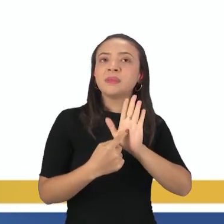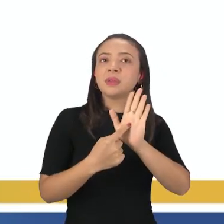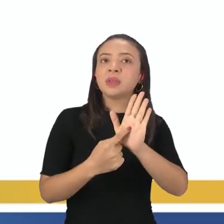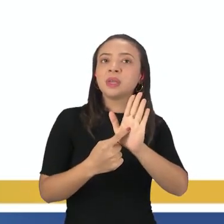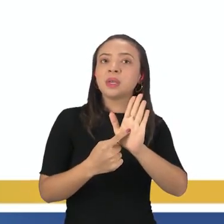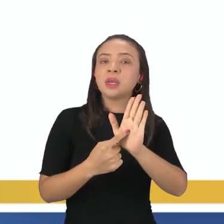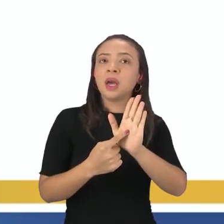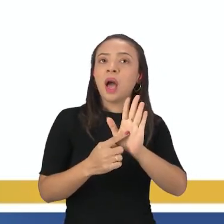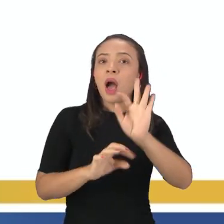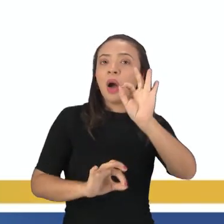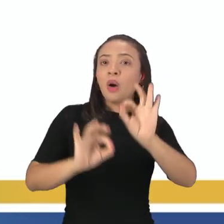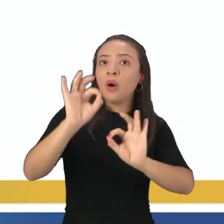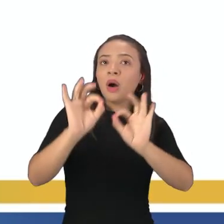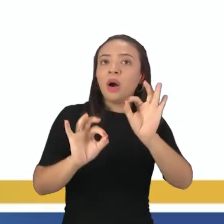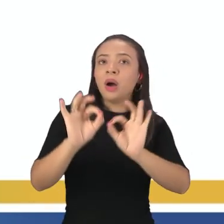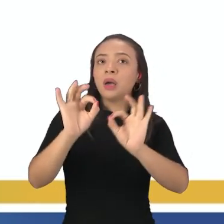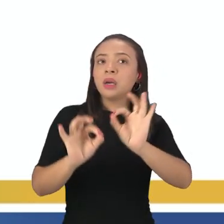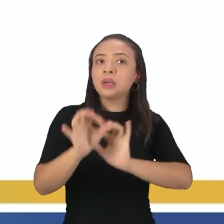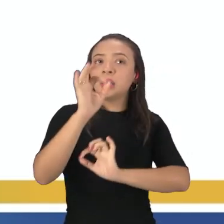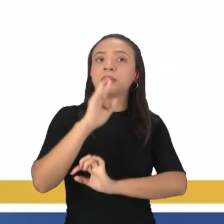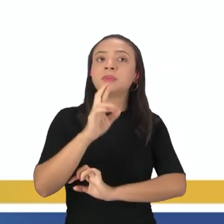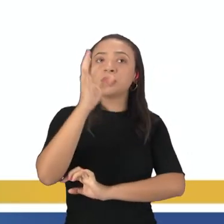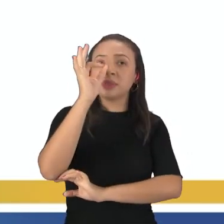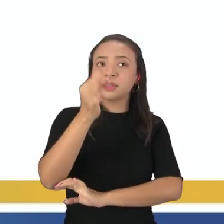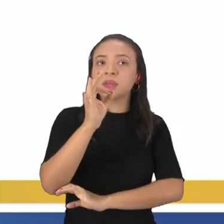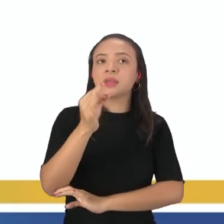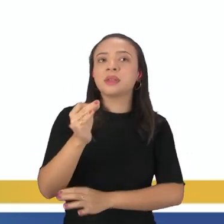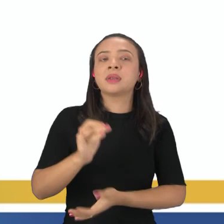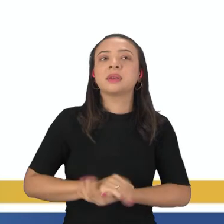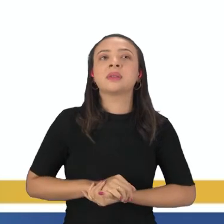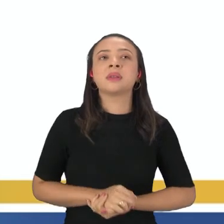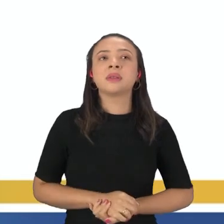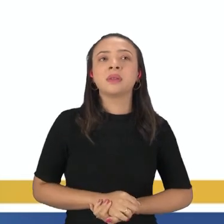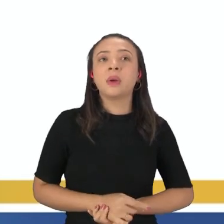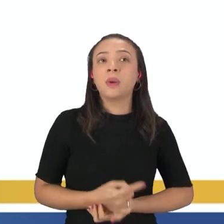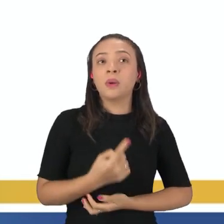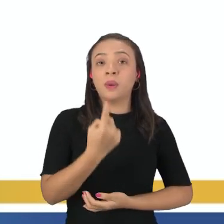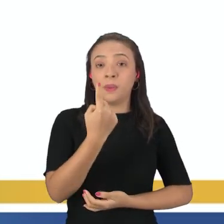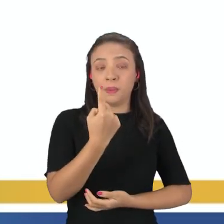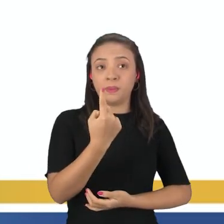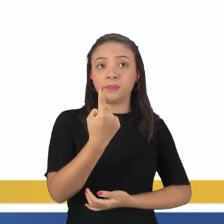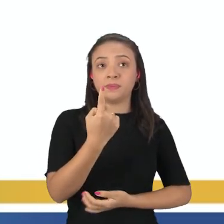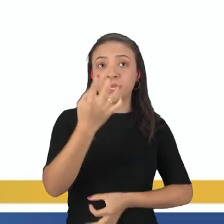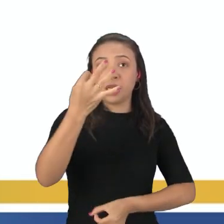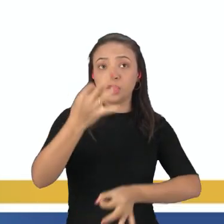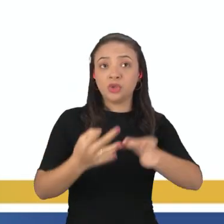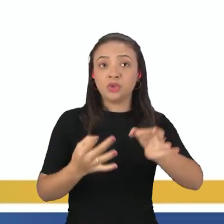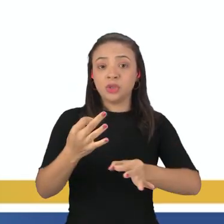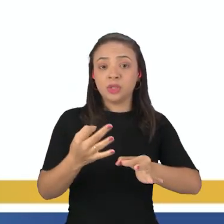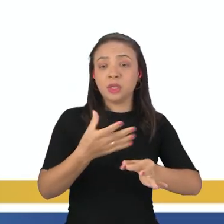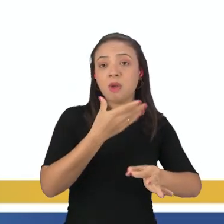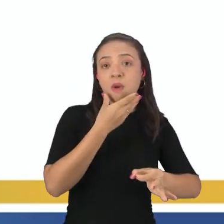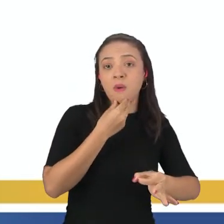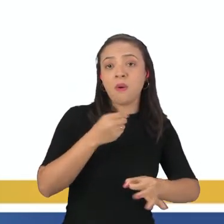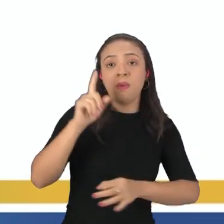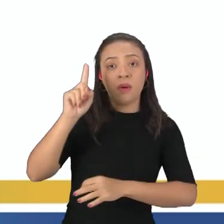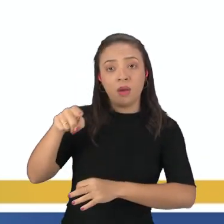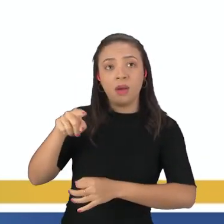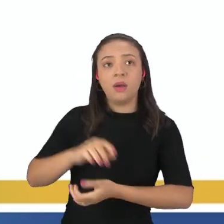indique a ordem que preenche corretamente as lacunas. 1. Justiça entre os homens